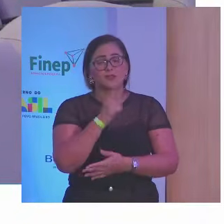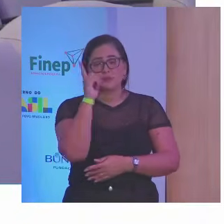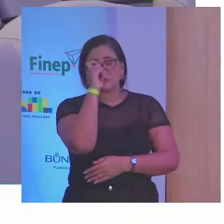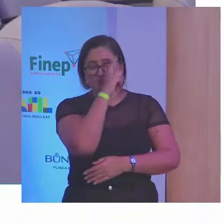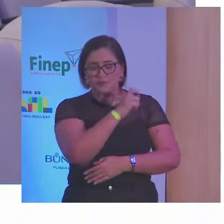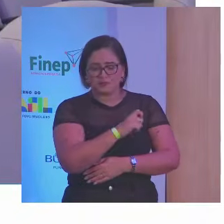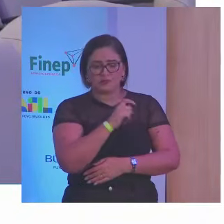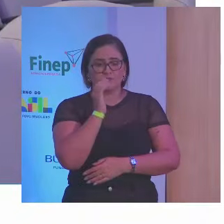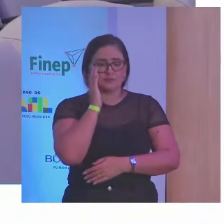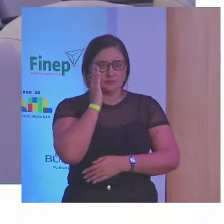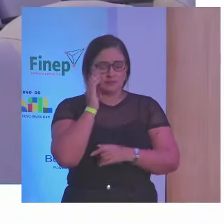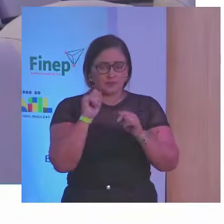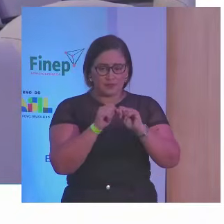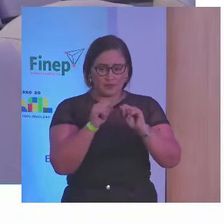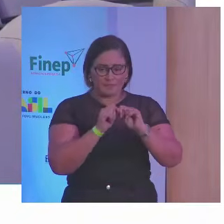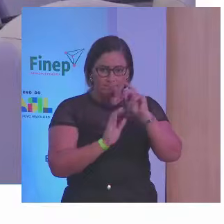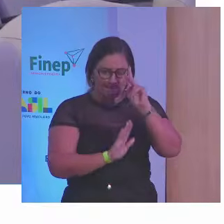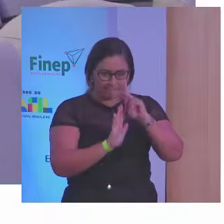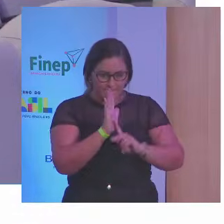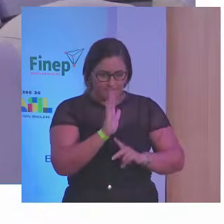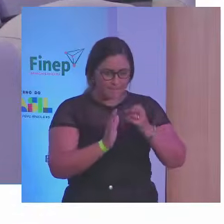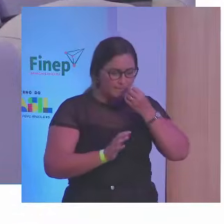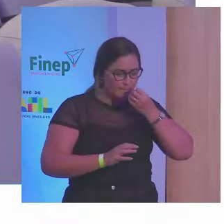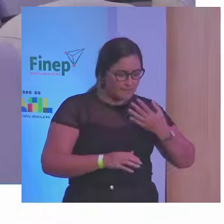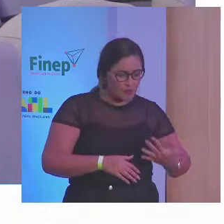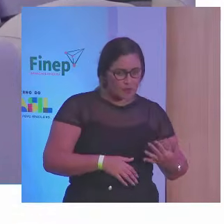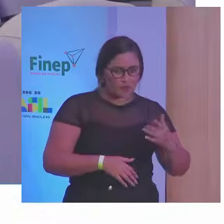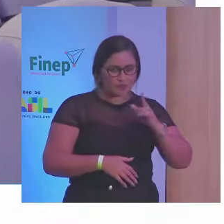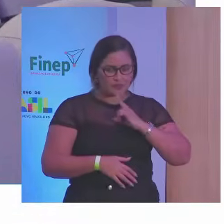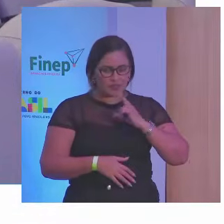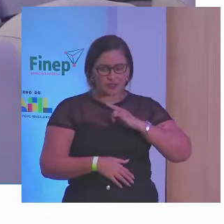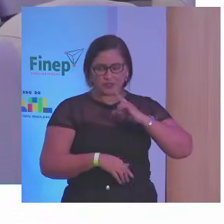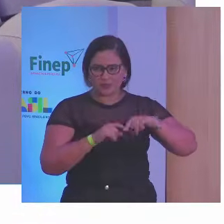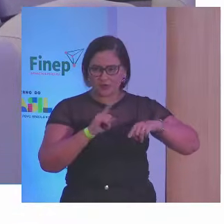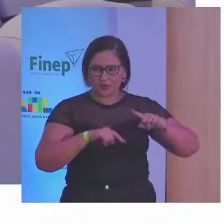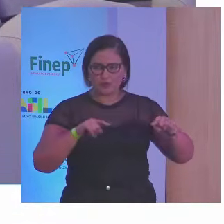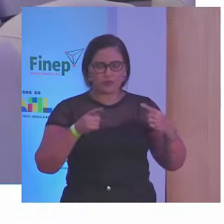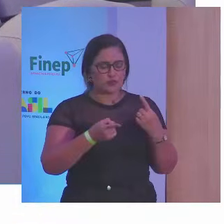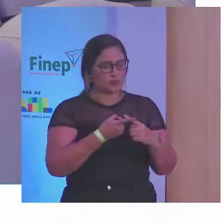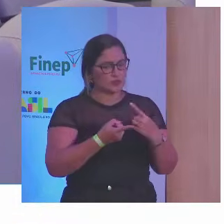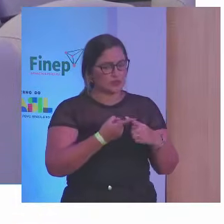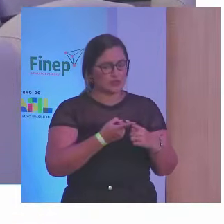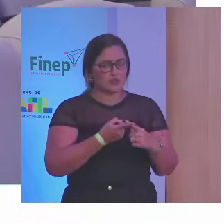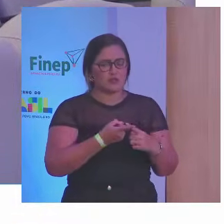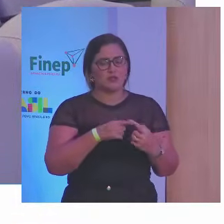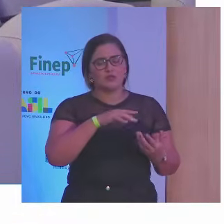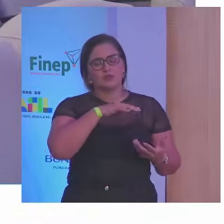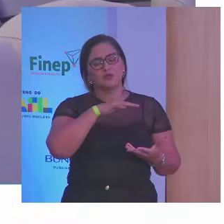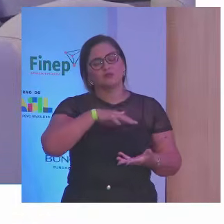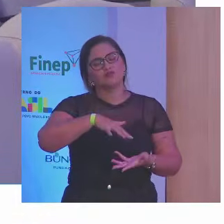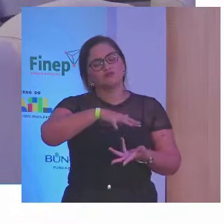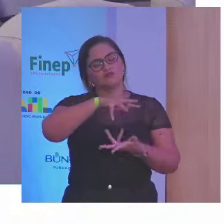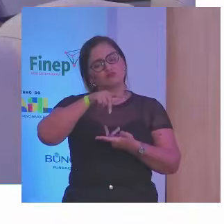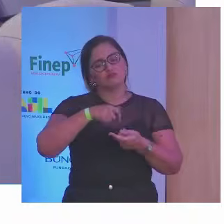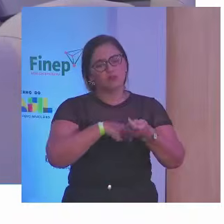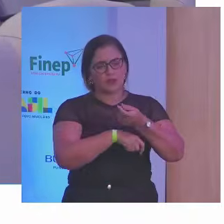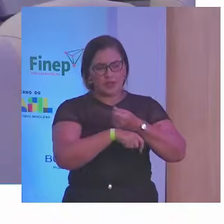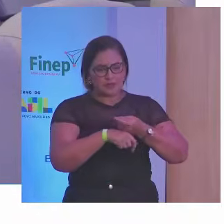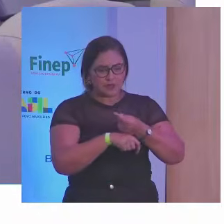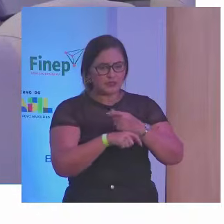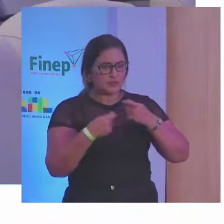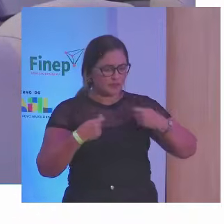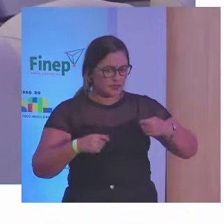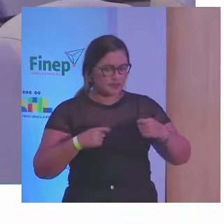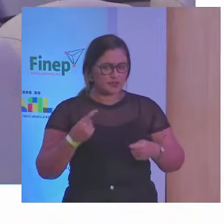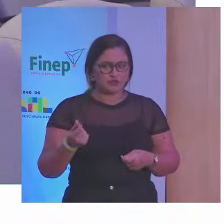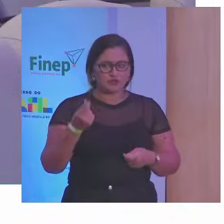difícil você fazer projetos bons, você ter recursos, porque, né, no mundo capitalista a gente precisa de dinheiro, a gente